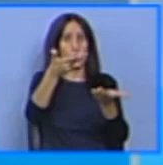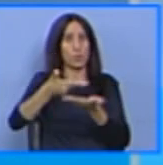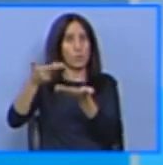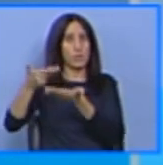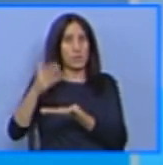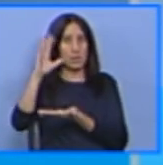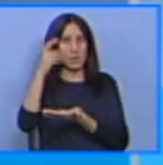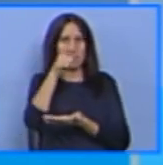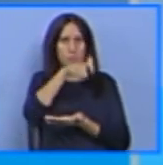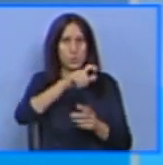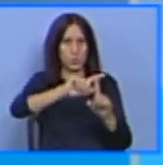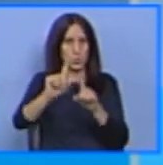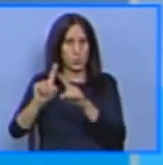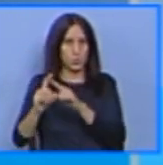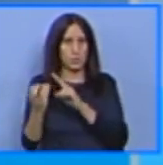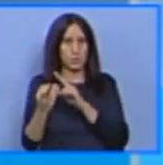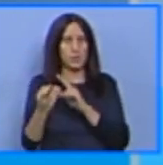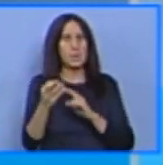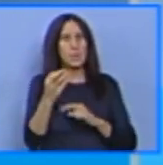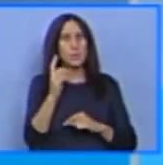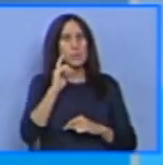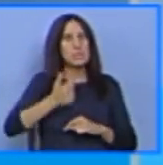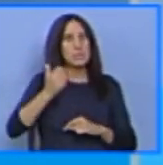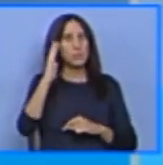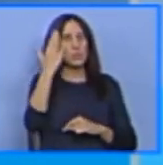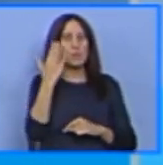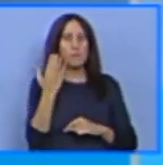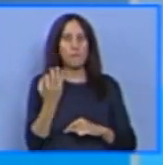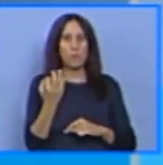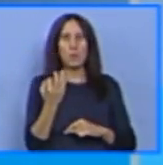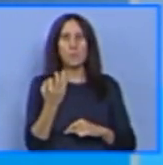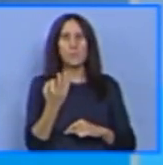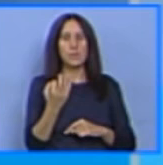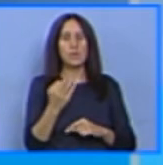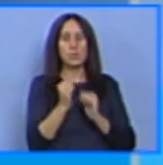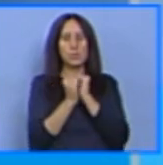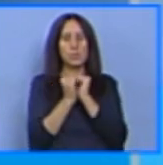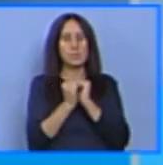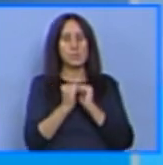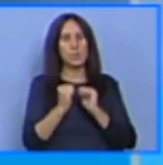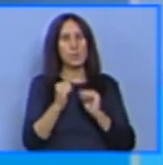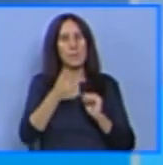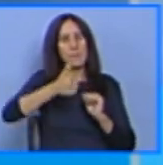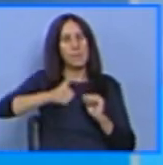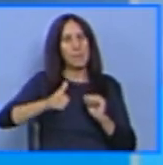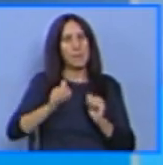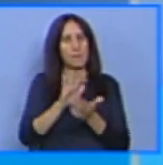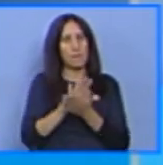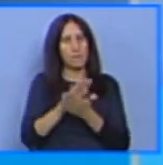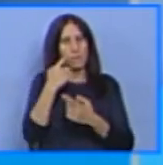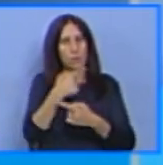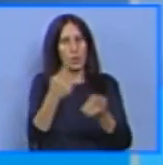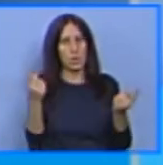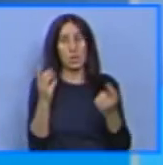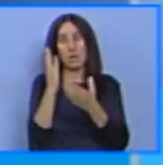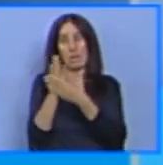com percursos diversos, e uma coisa fundamental, que foi a publicação da documentação crítica, ou seja, não só há um arquivo